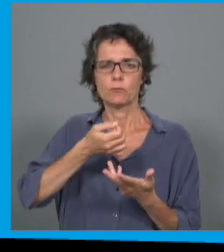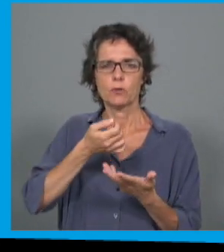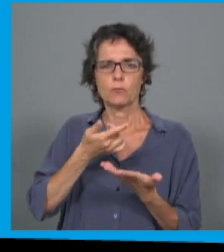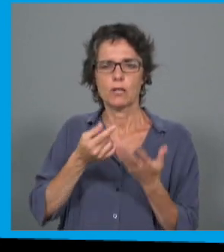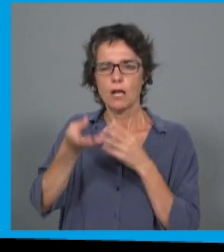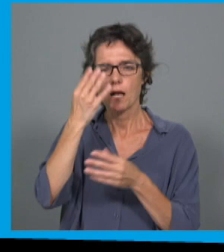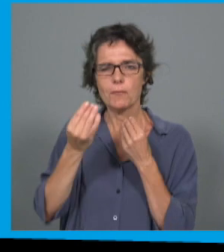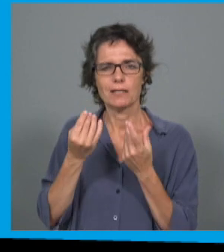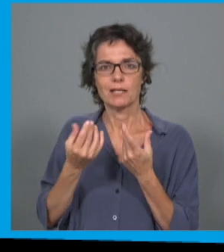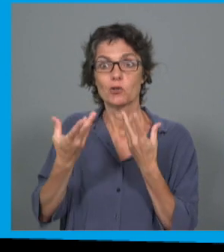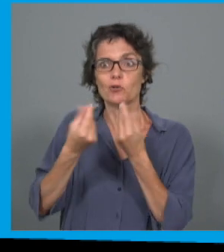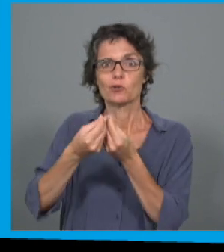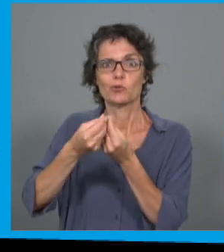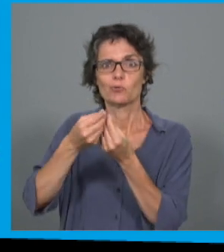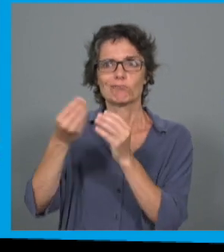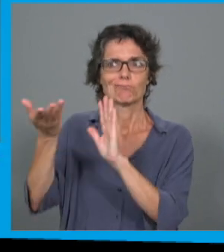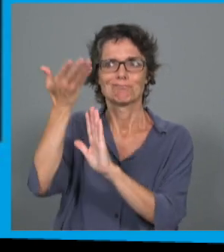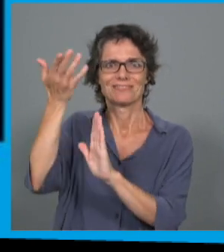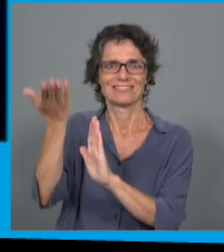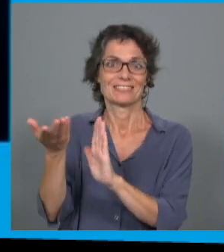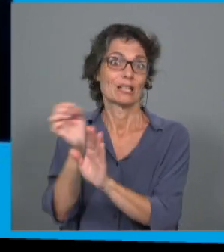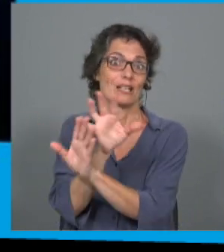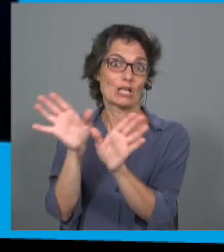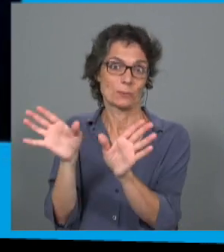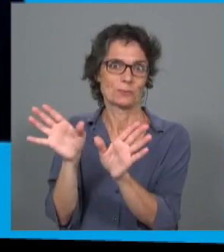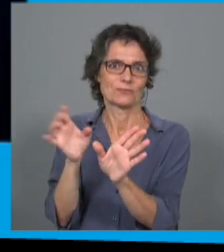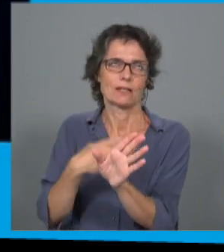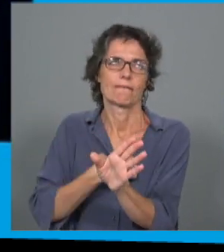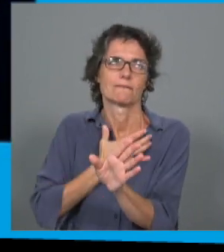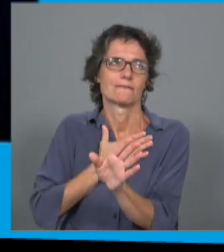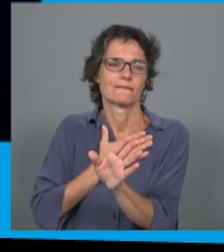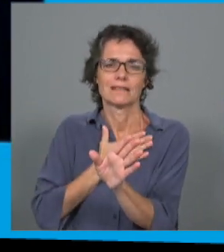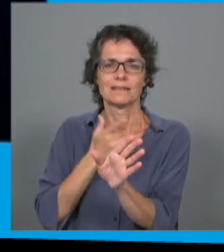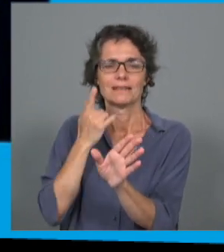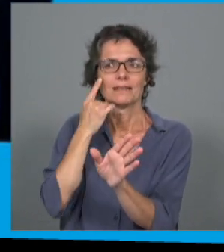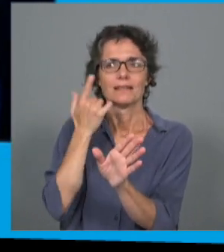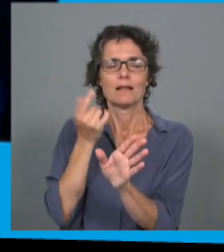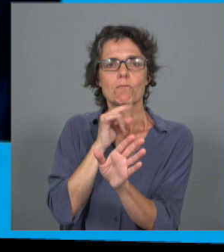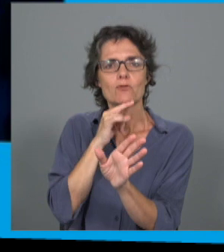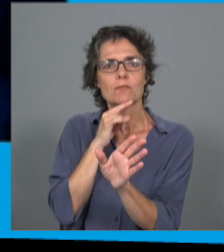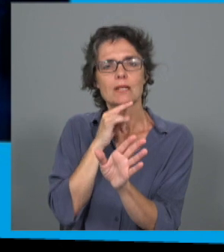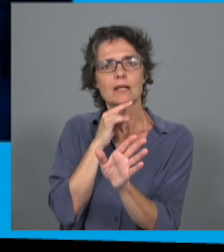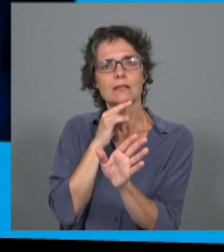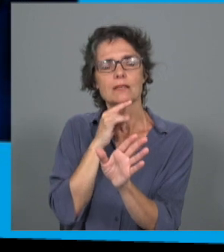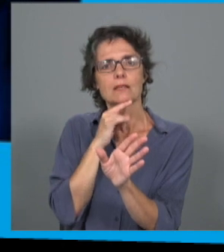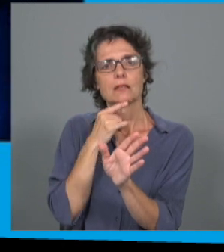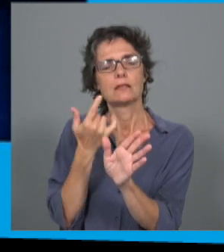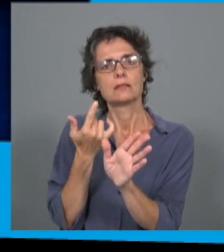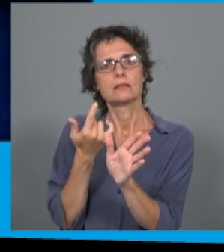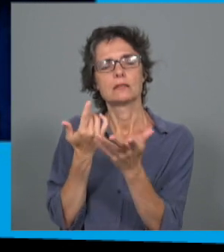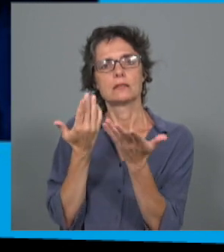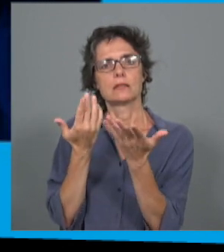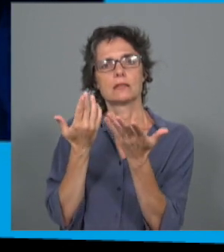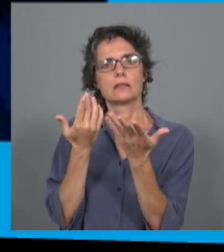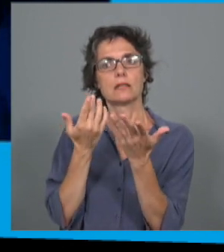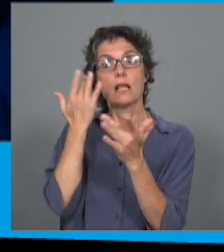aprendendo com os melhores. Uma das coisas que a mim me fascina é aqueles vultos da teologia que